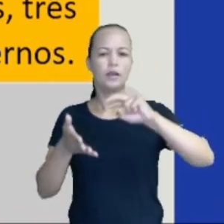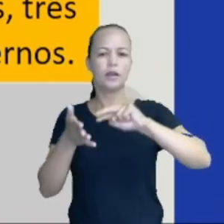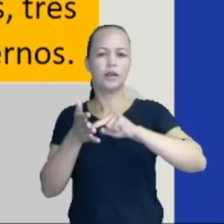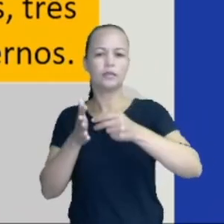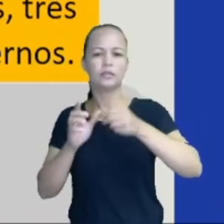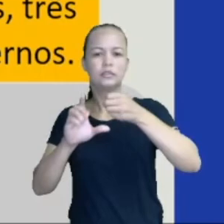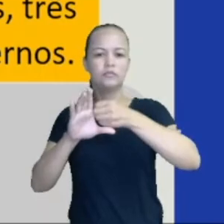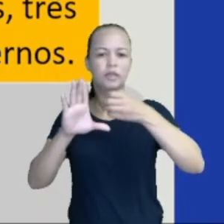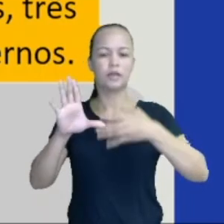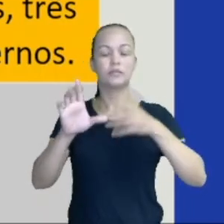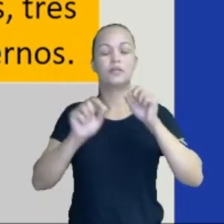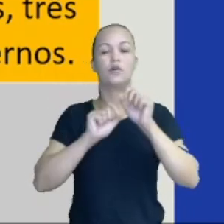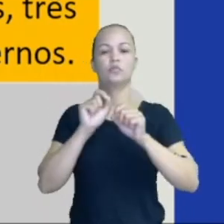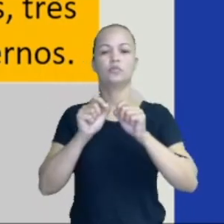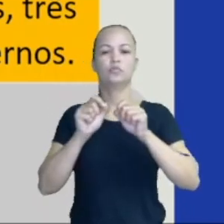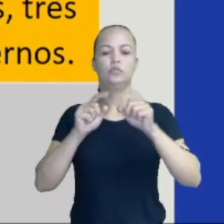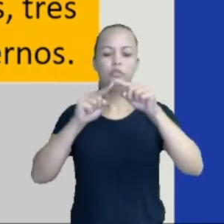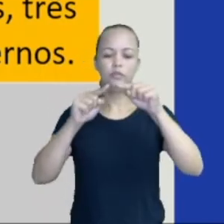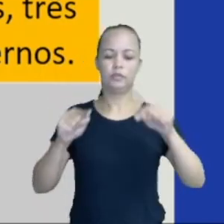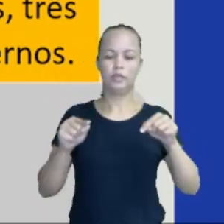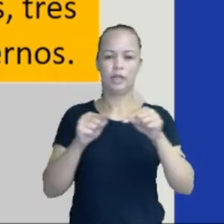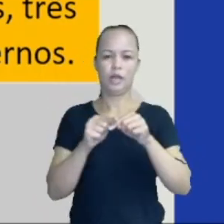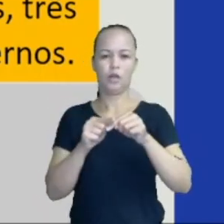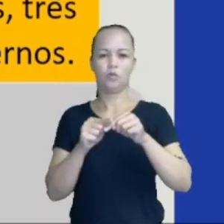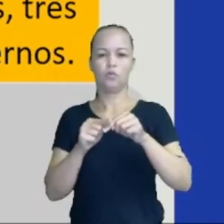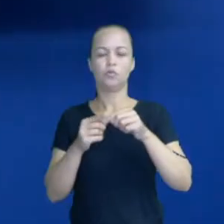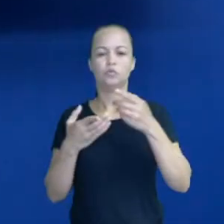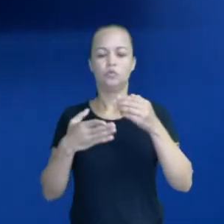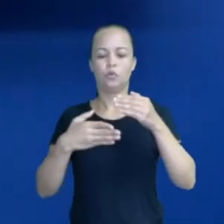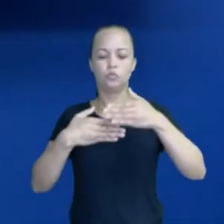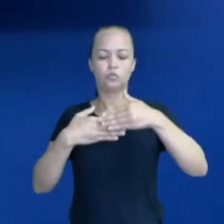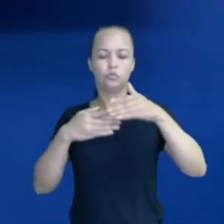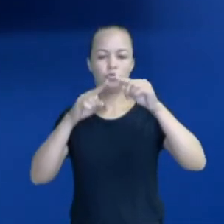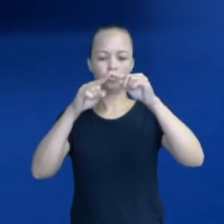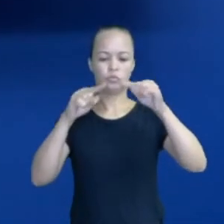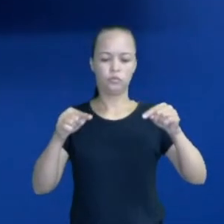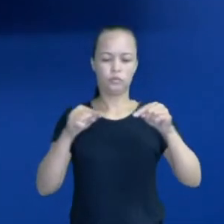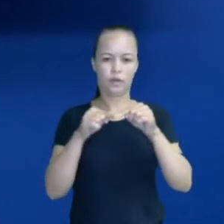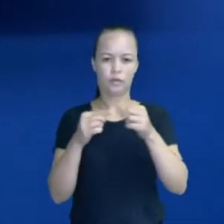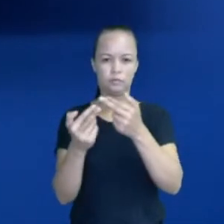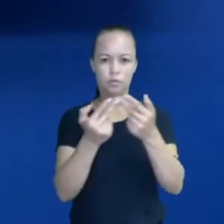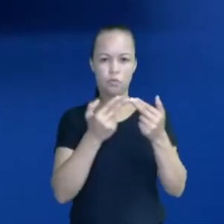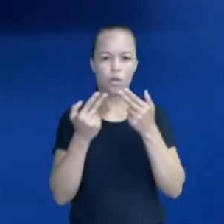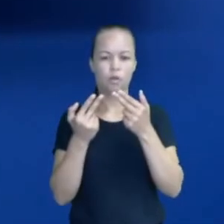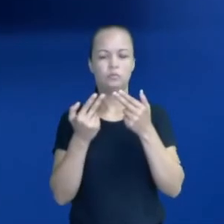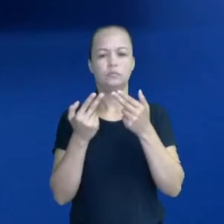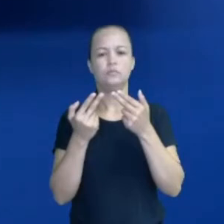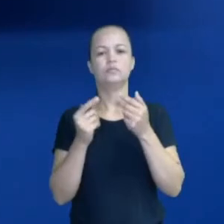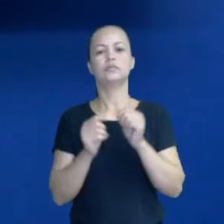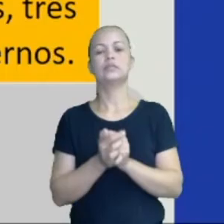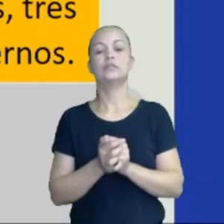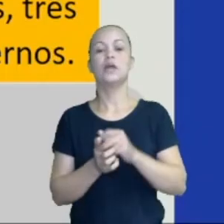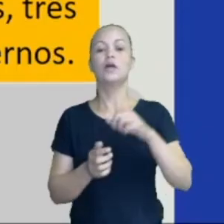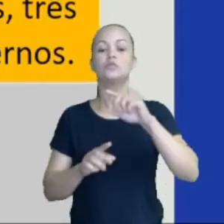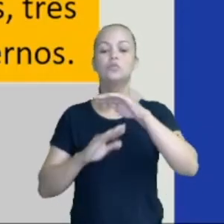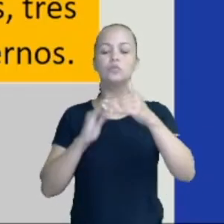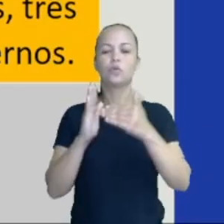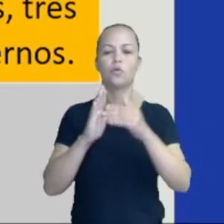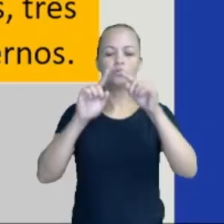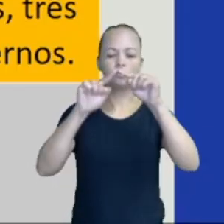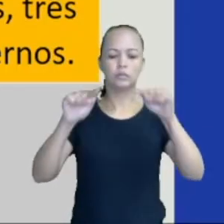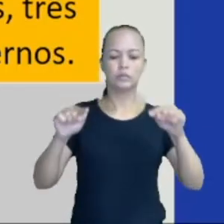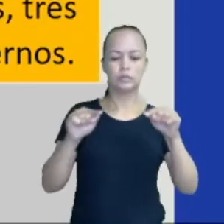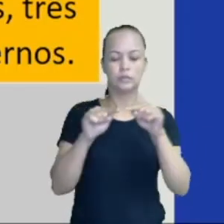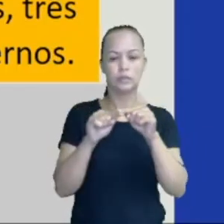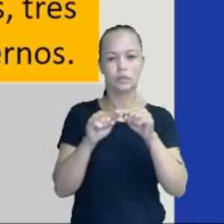pelas medidas de seus lados. Então, todos os lados iguais, eu tenho um triângulo equilátero.